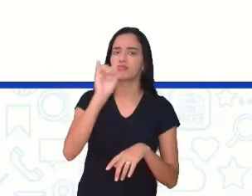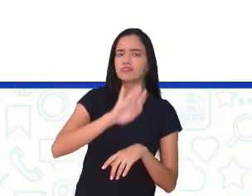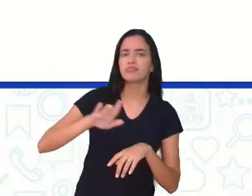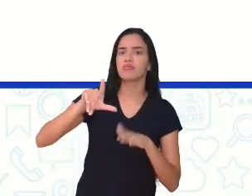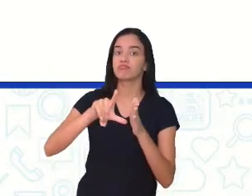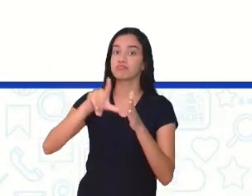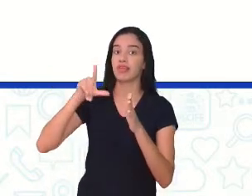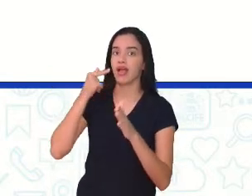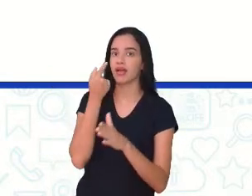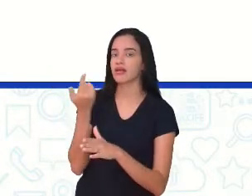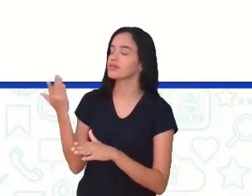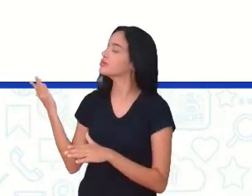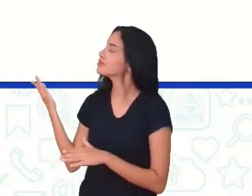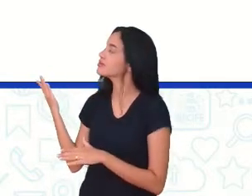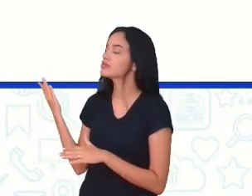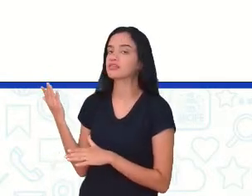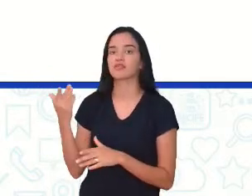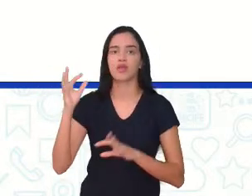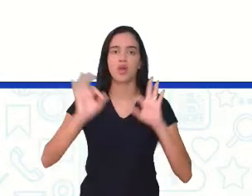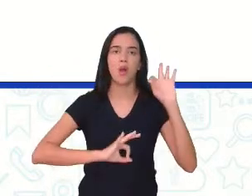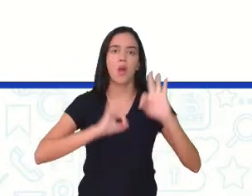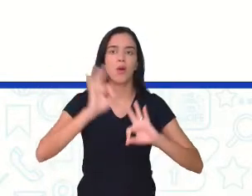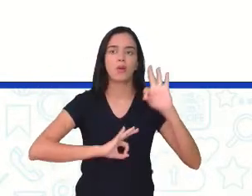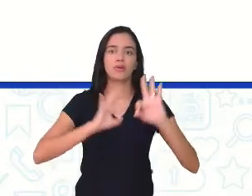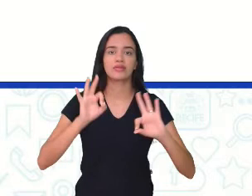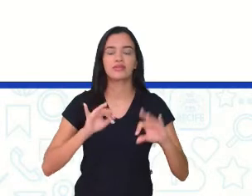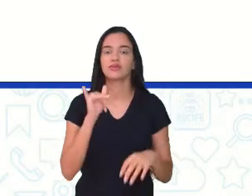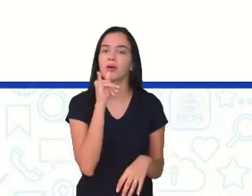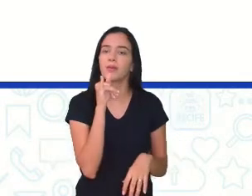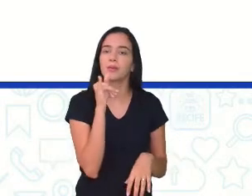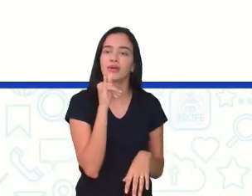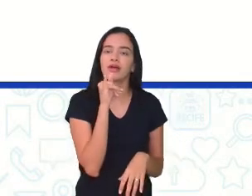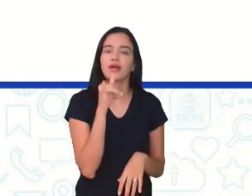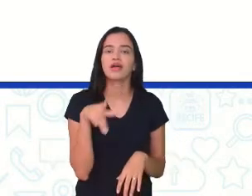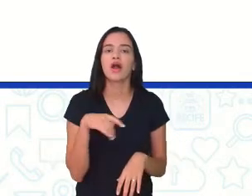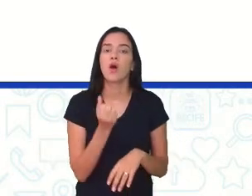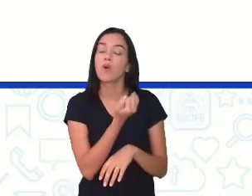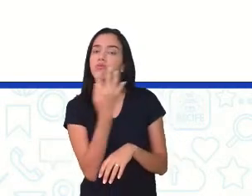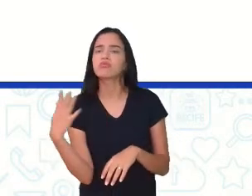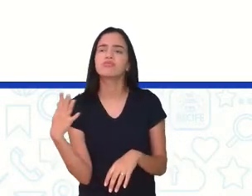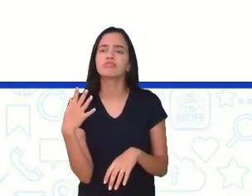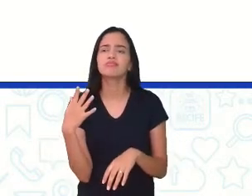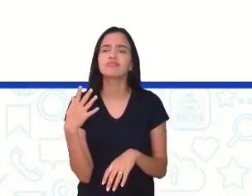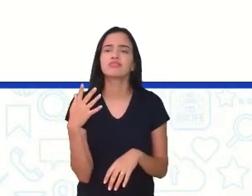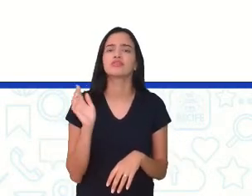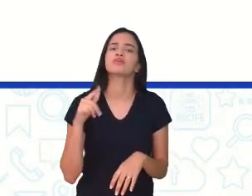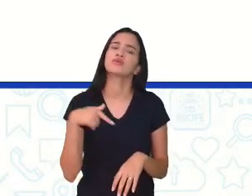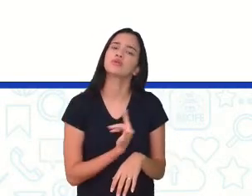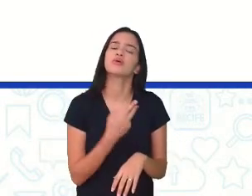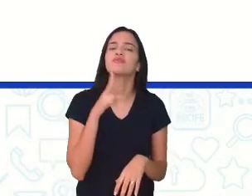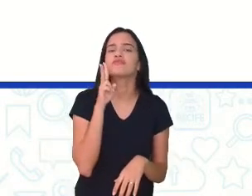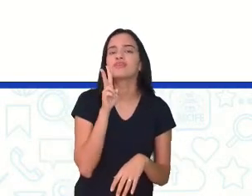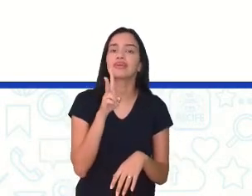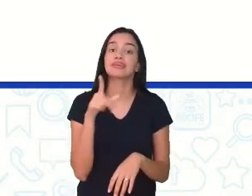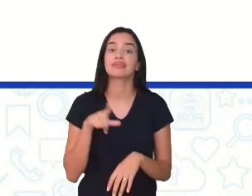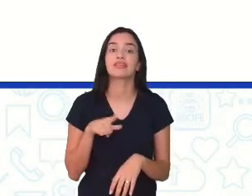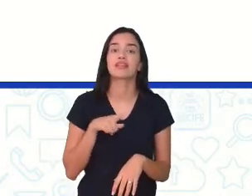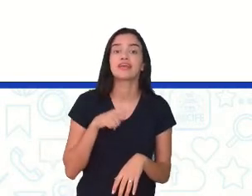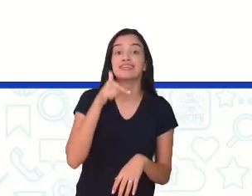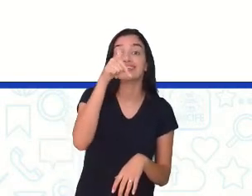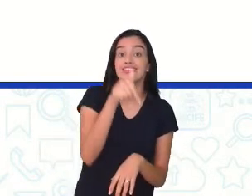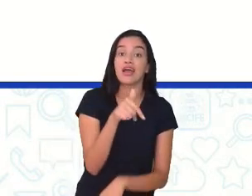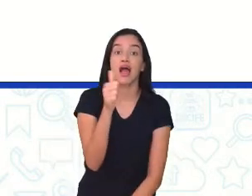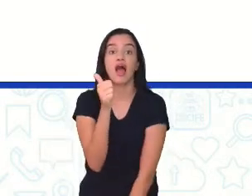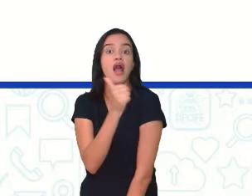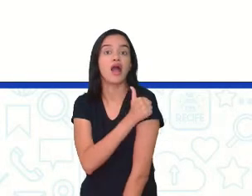aí a gente vai organizando esses dados, tá? Por exemplo, a gente contando aqui, ó, a gente vê que 7